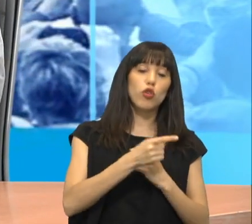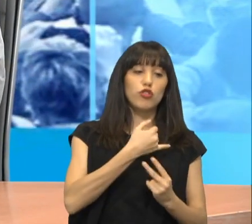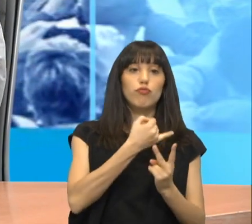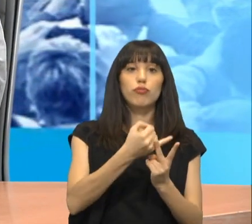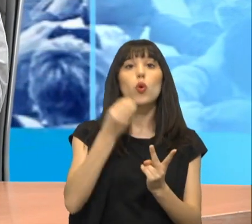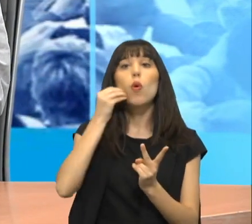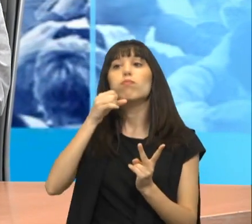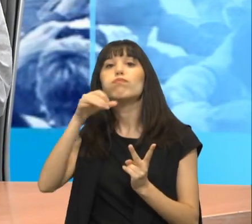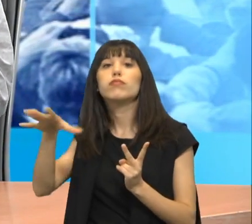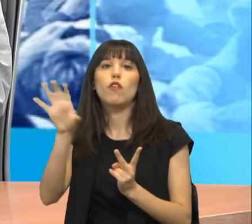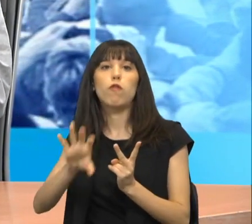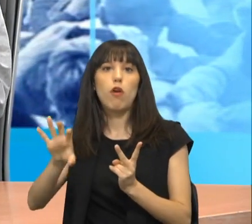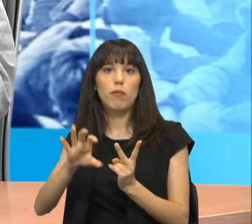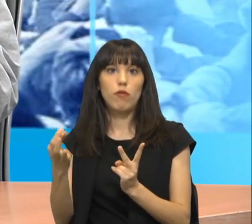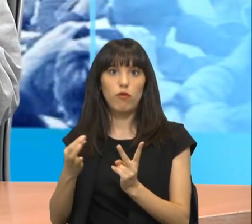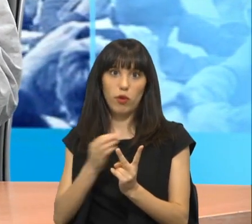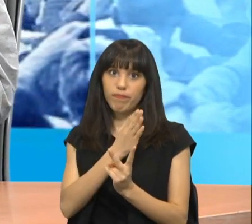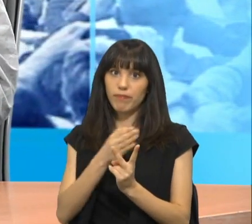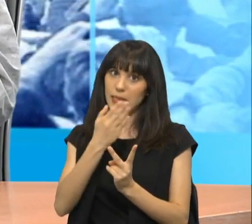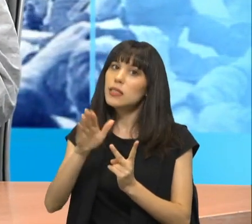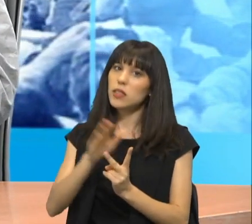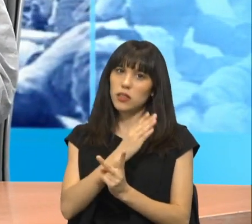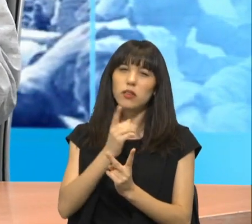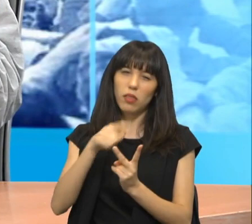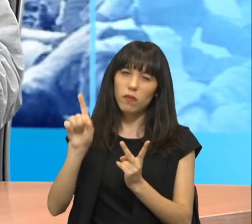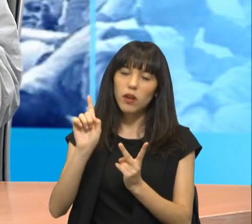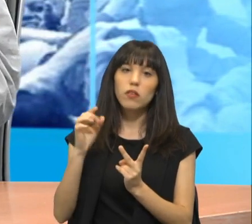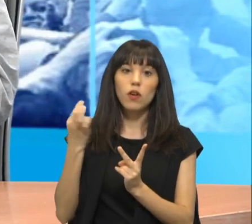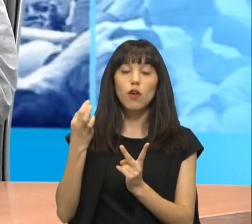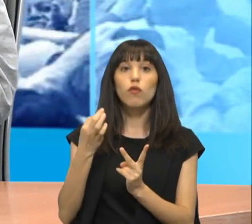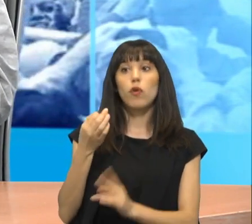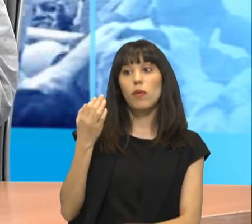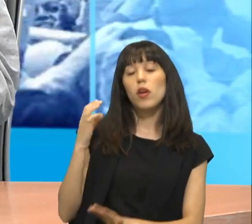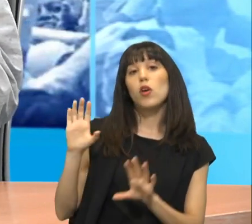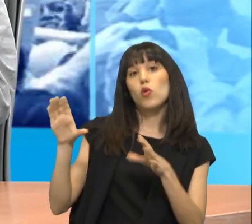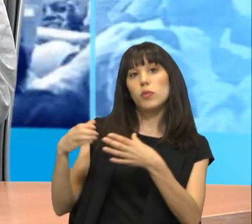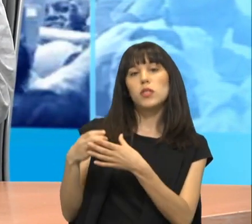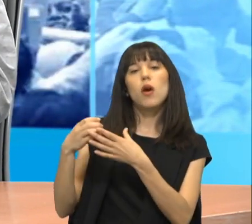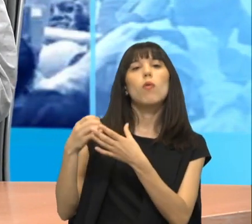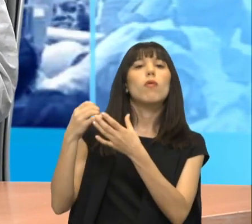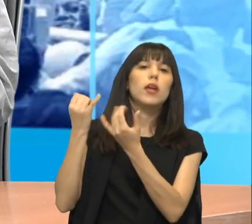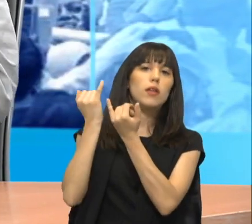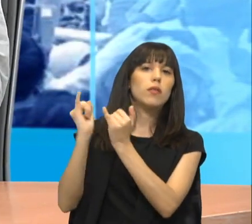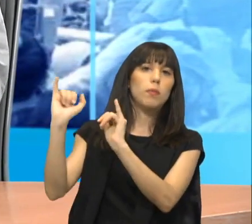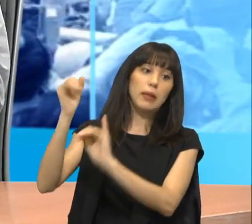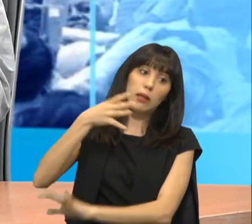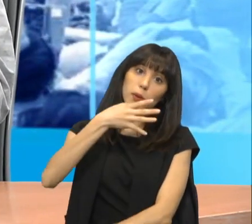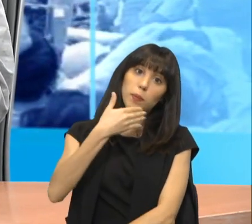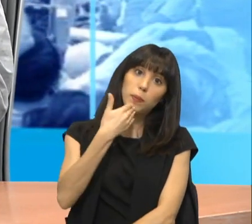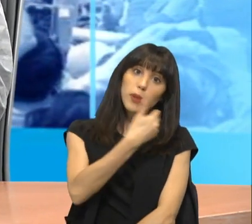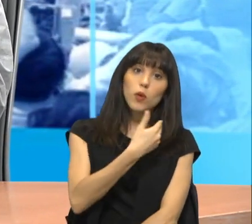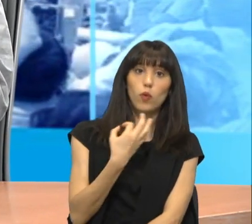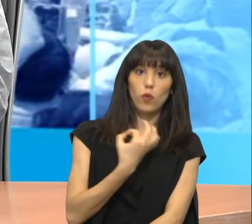comunicado. E, efetivamente, desde o facto do pedido da Comissão Independente ter surgido antes de que